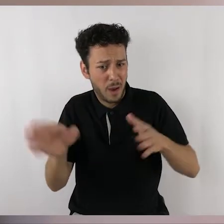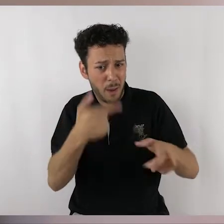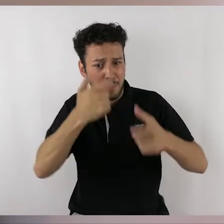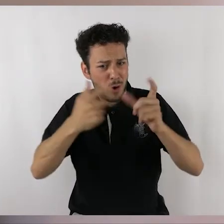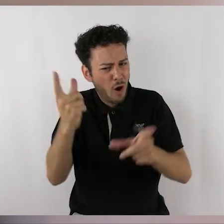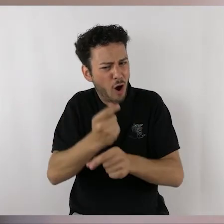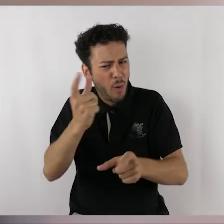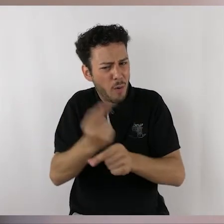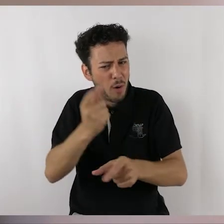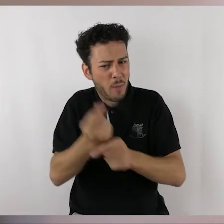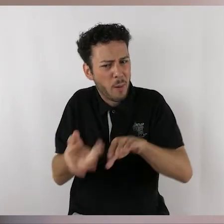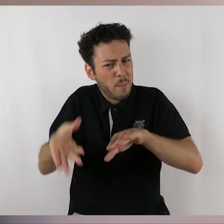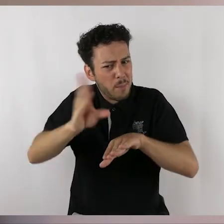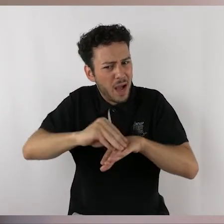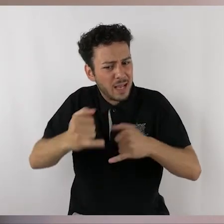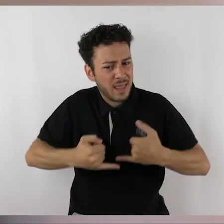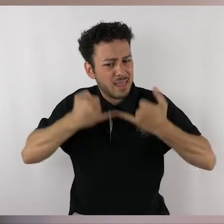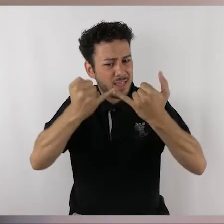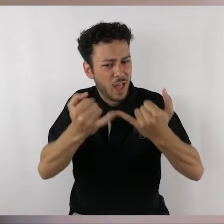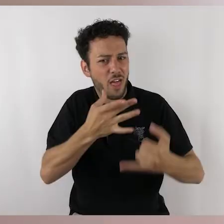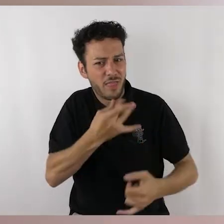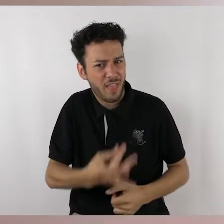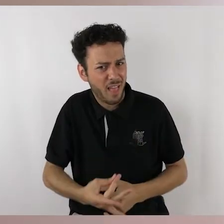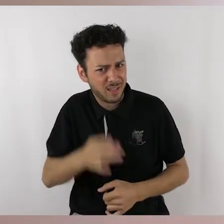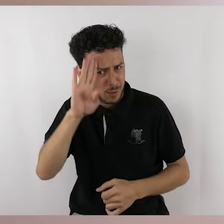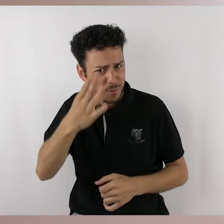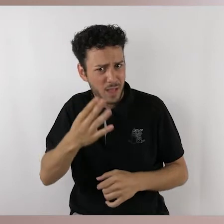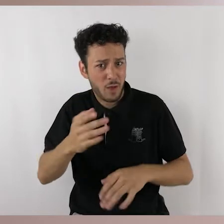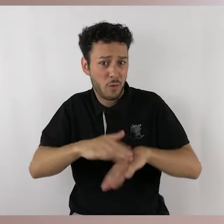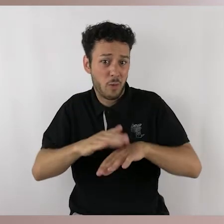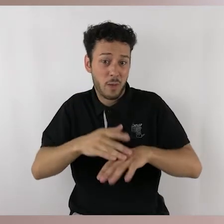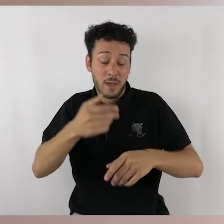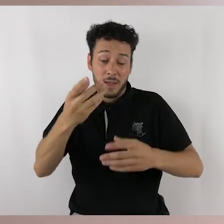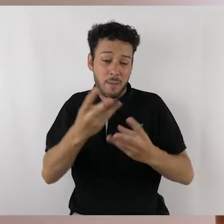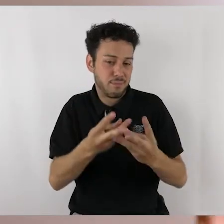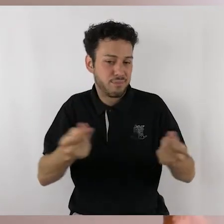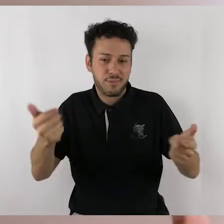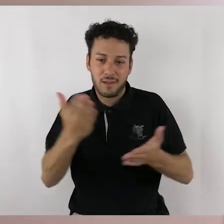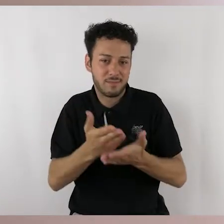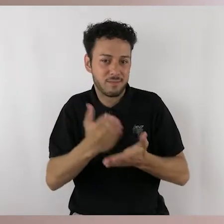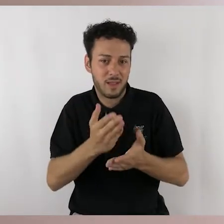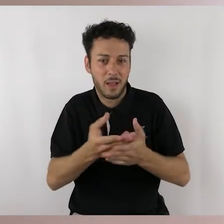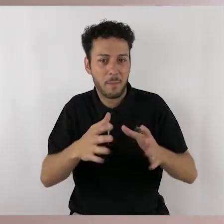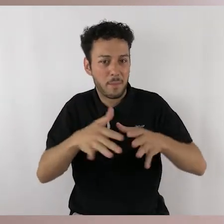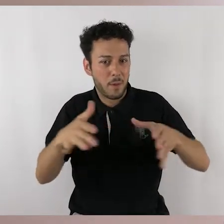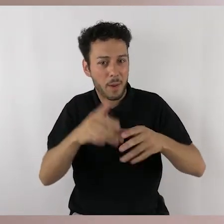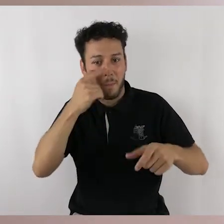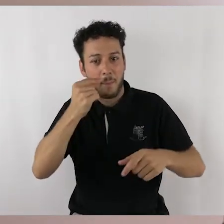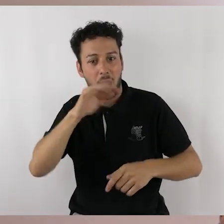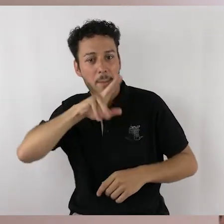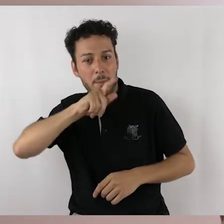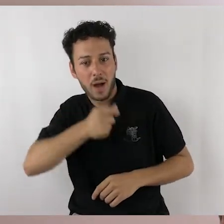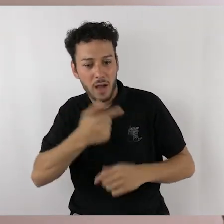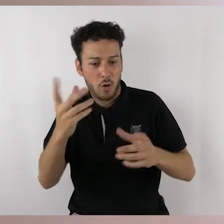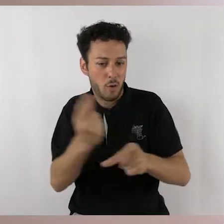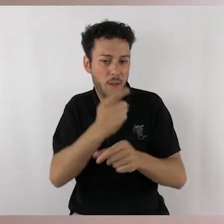de maior consumo em todo ano logo depois do Natal além de todo o infelizmente material escolar a maior parte dos